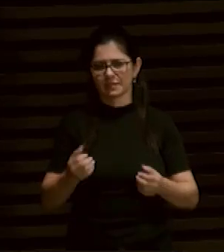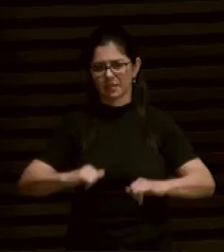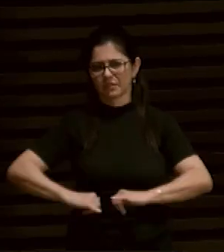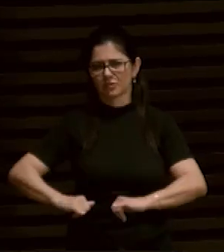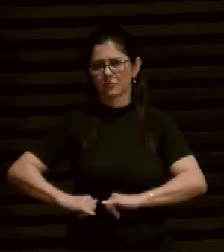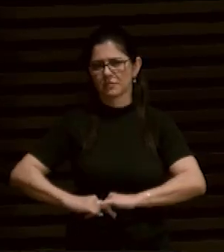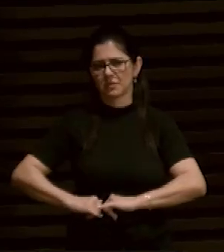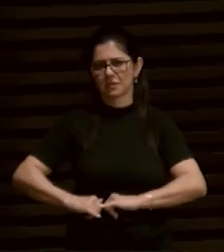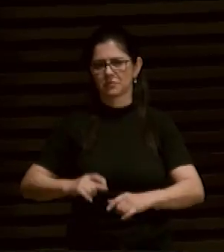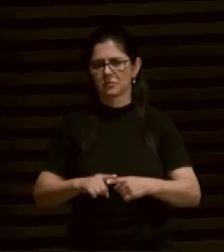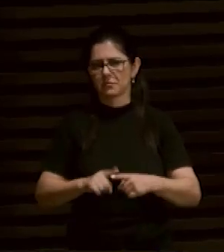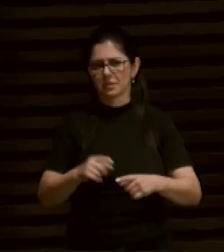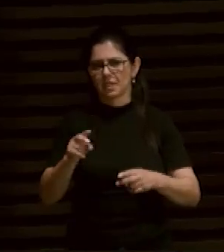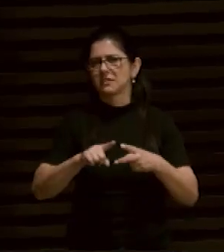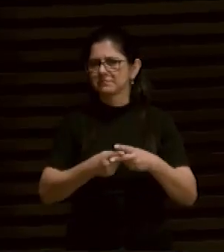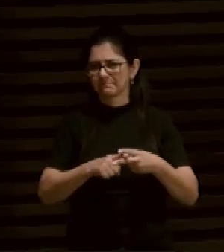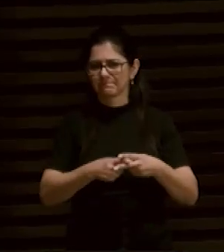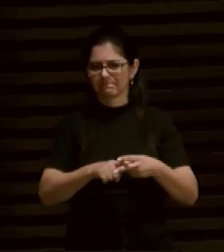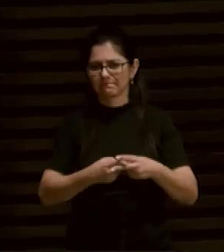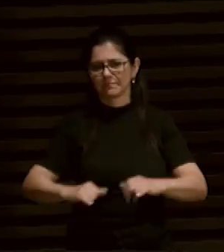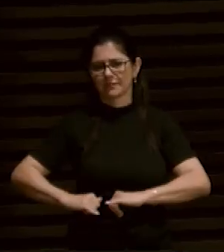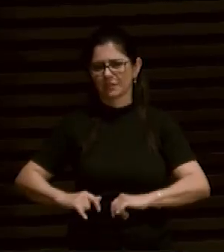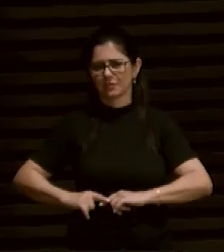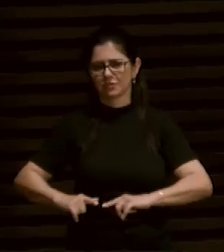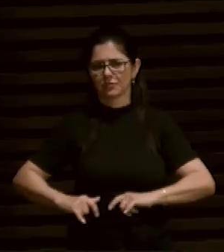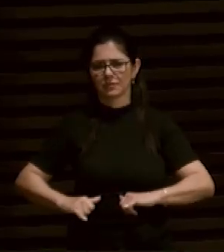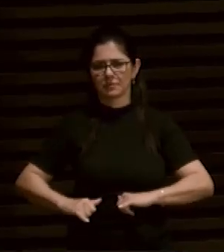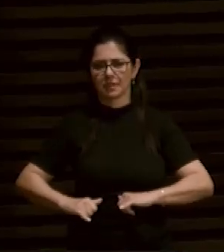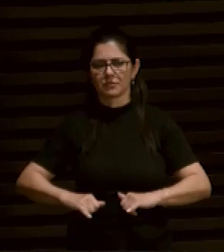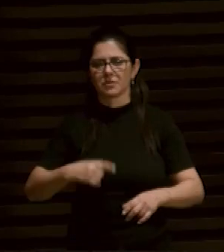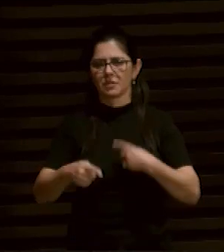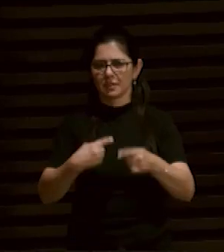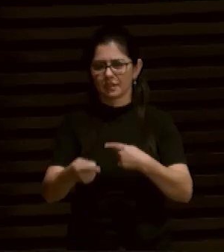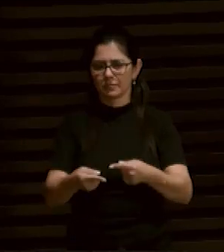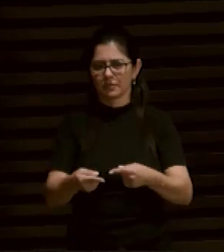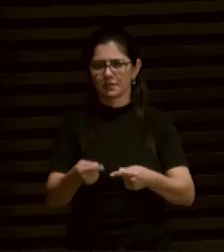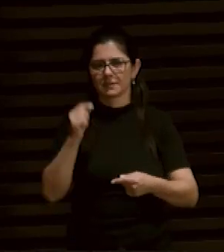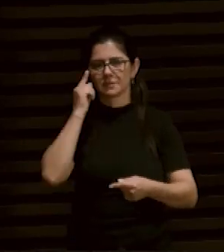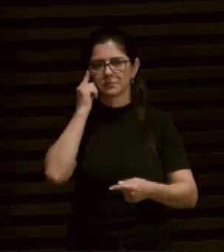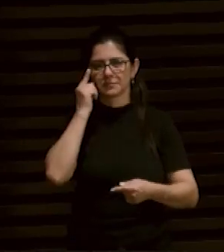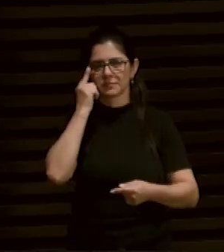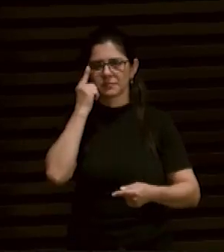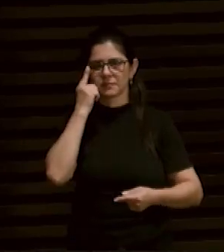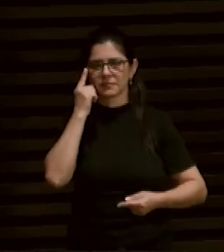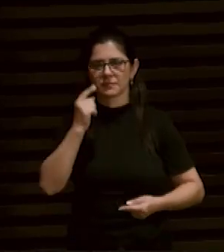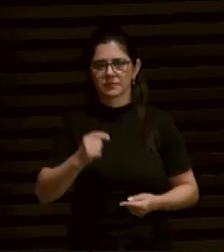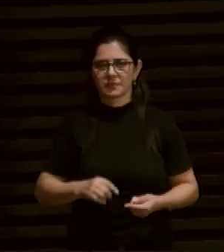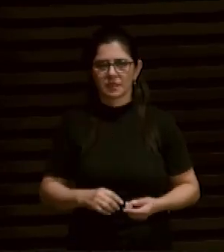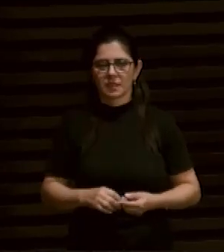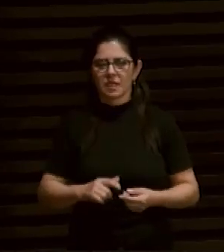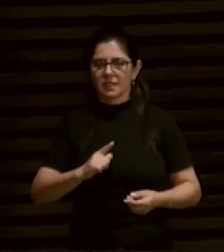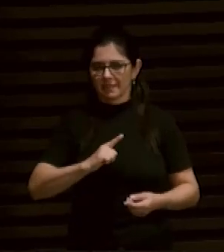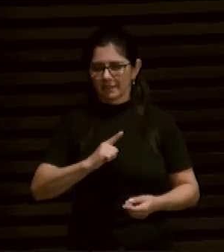seu sofrimento por conta da disciplina. Mas depois, aquele que é exercitado pela disciplina, ele vai ter